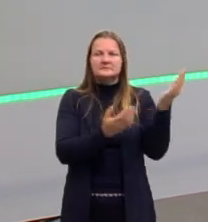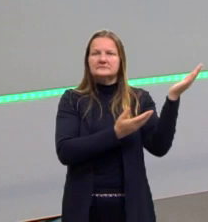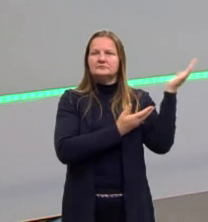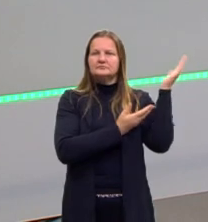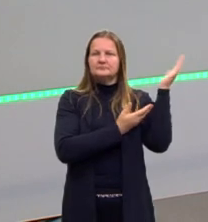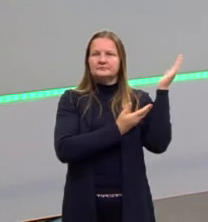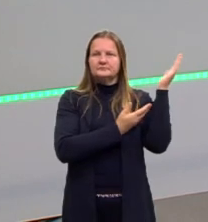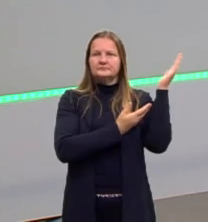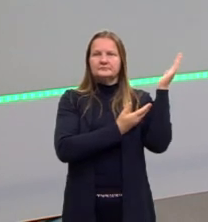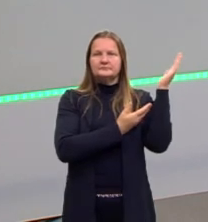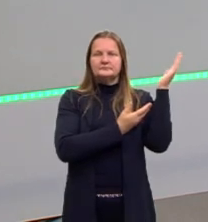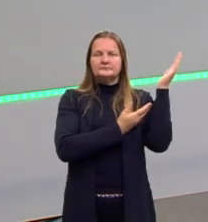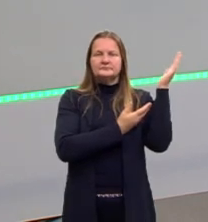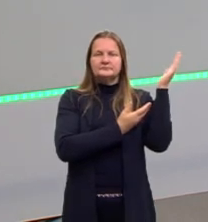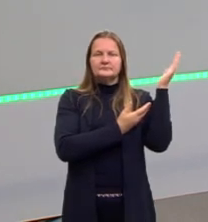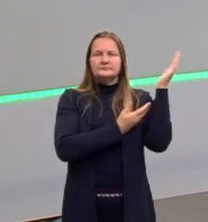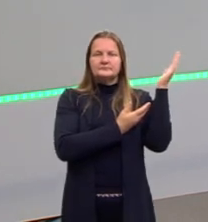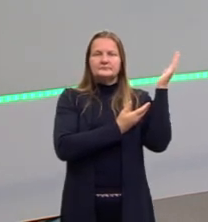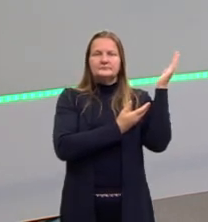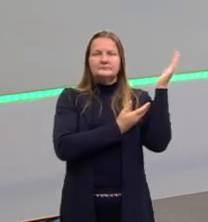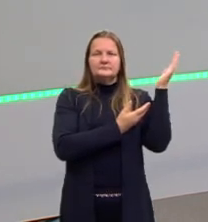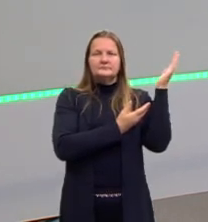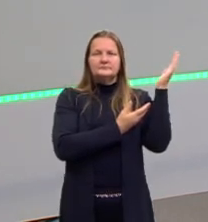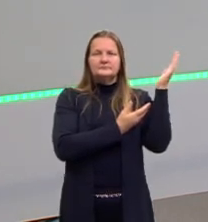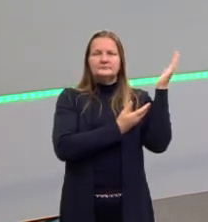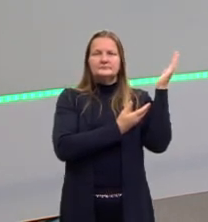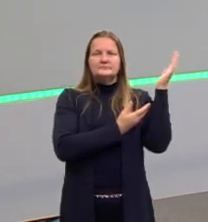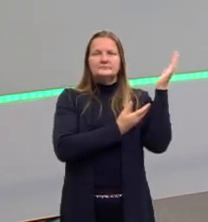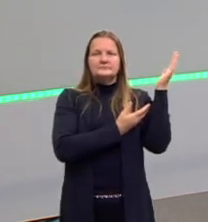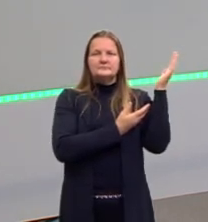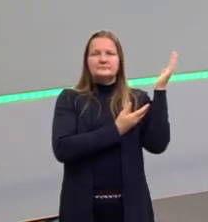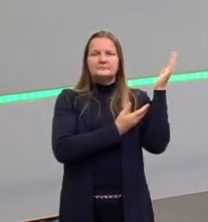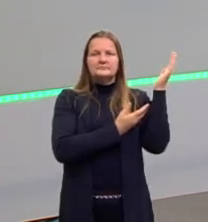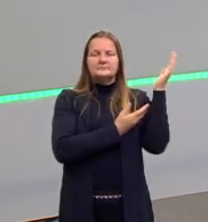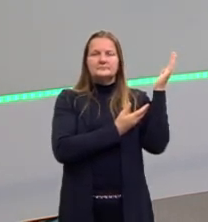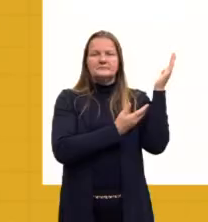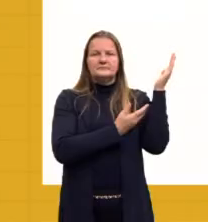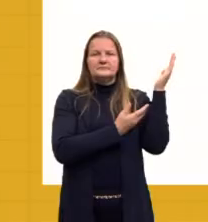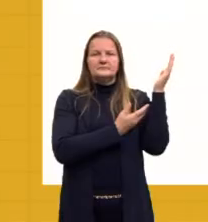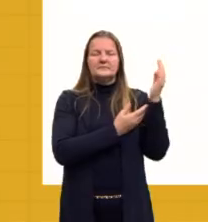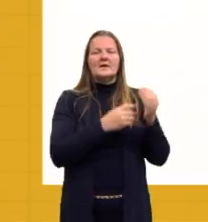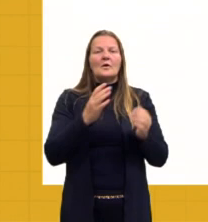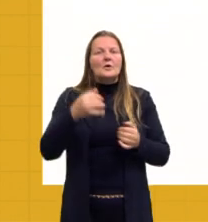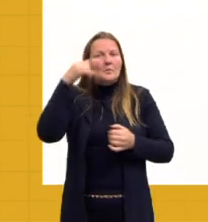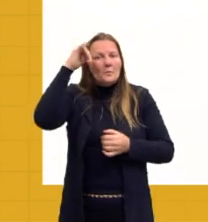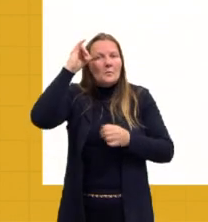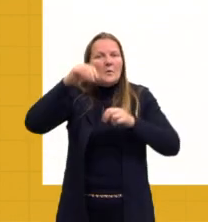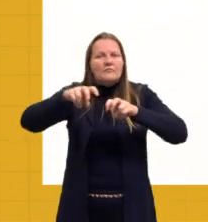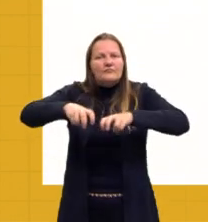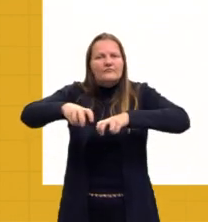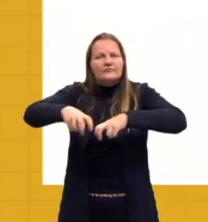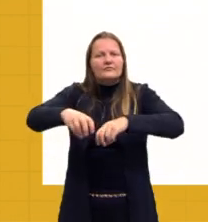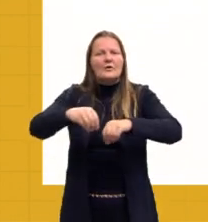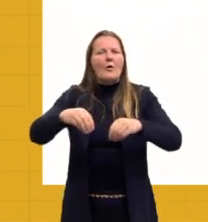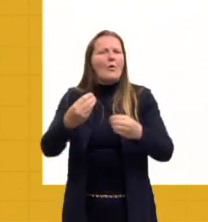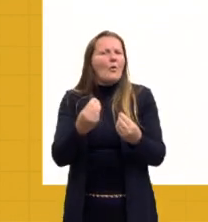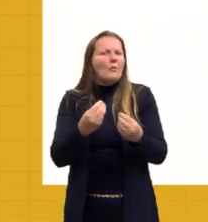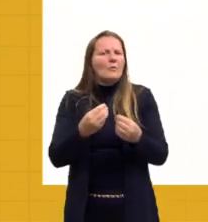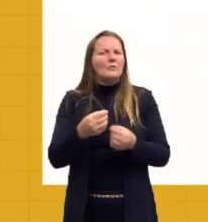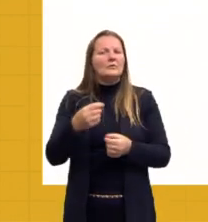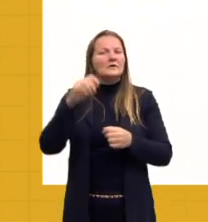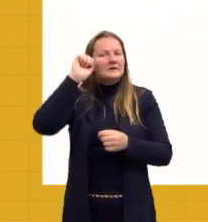uma aqui e já passando para essa questão aí da agropecuária né A